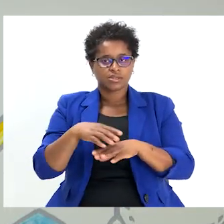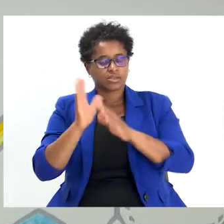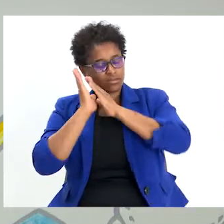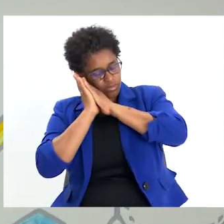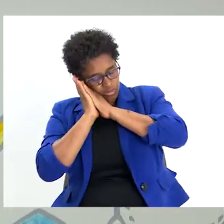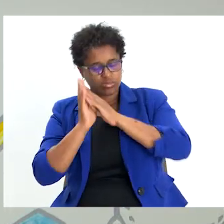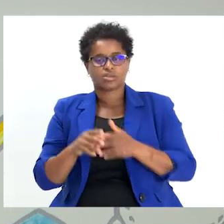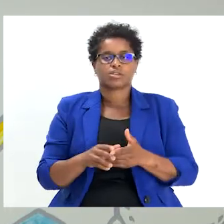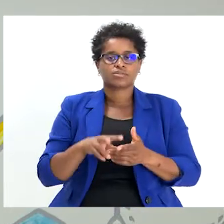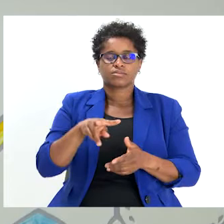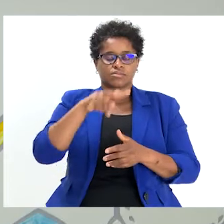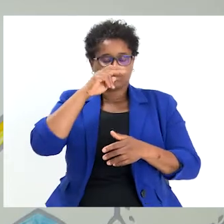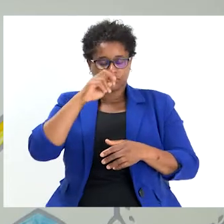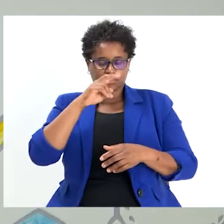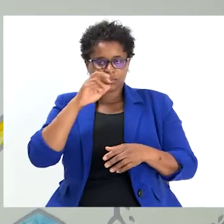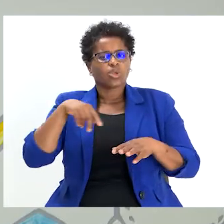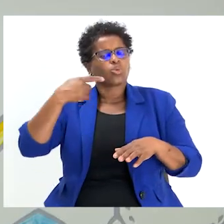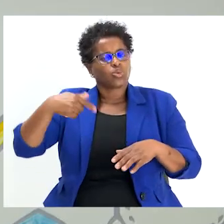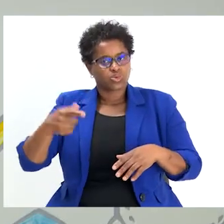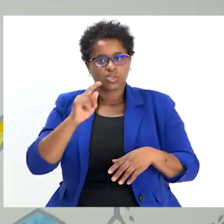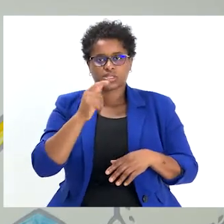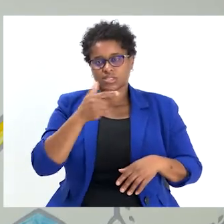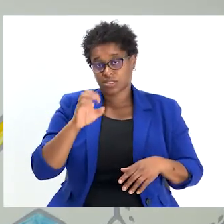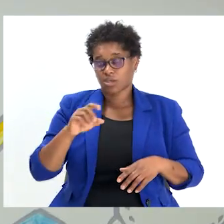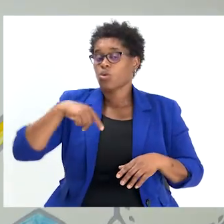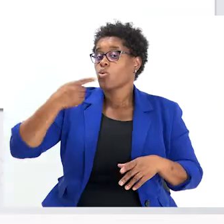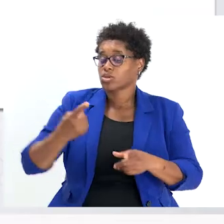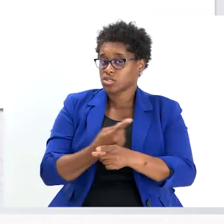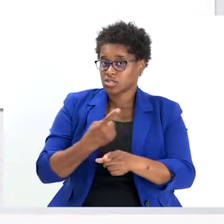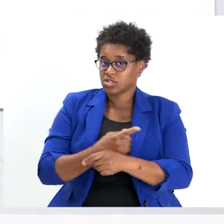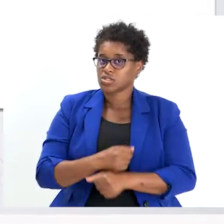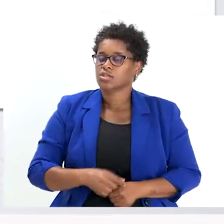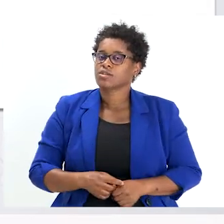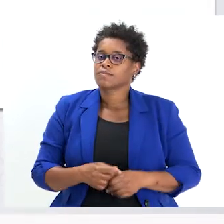etc. Uma outra característica das necessidades é